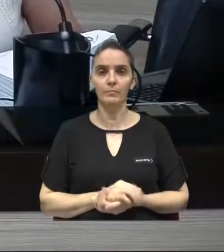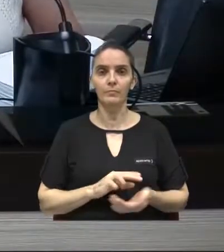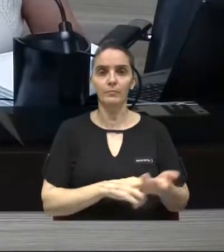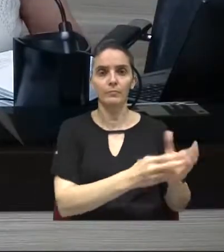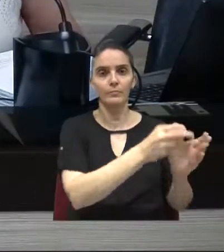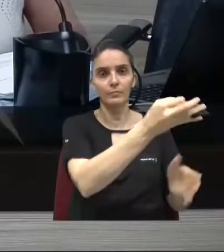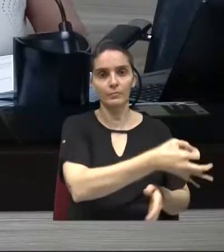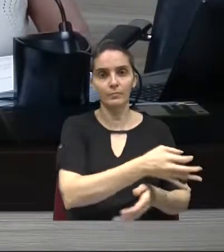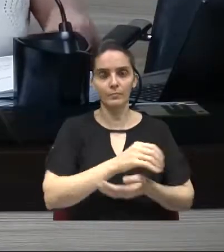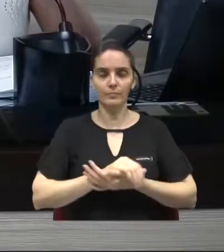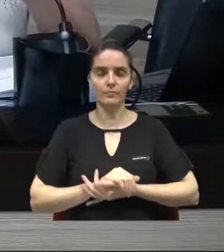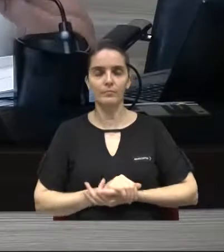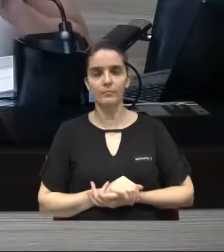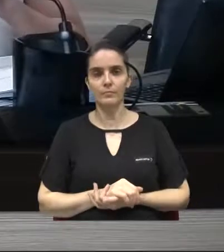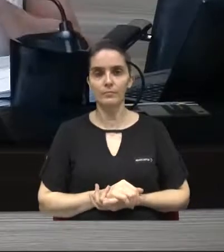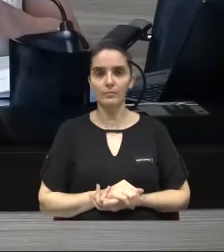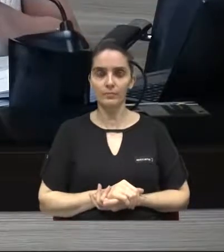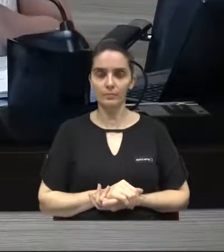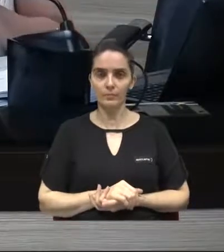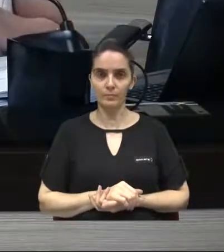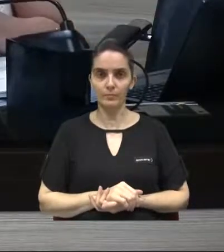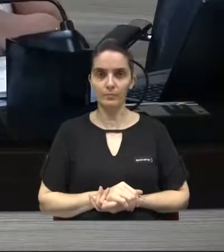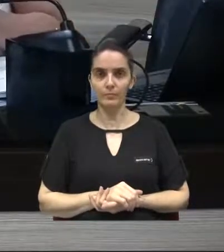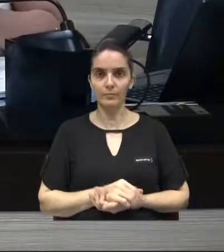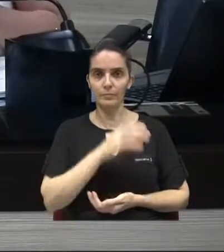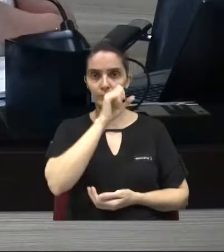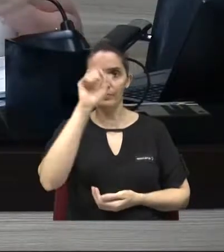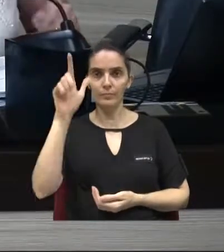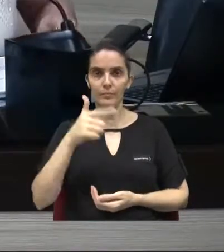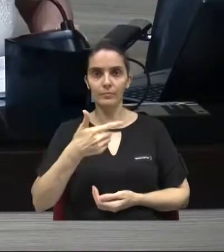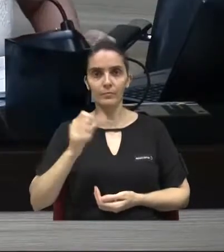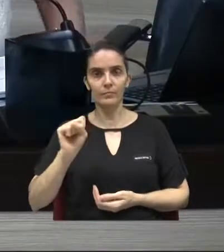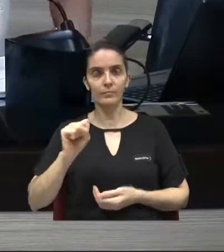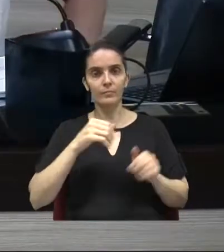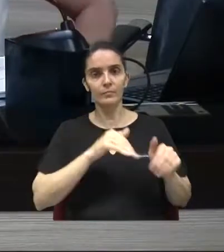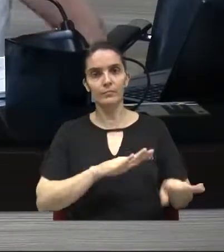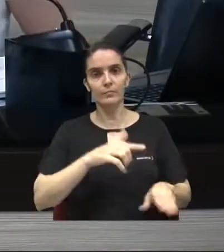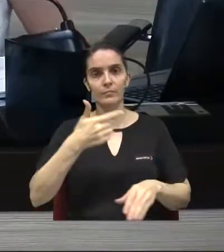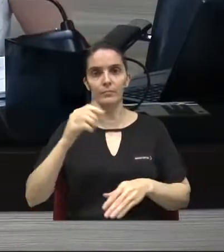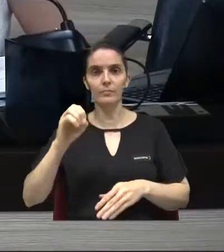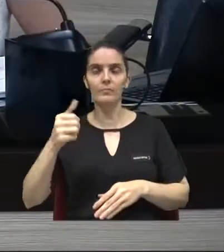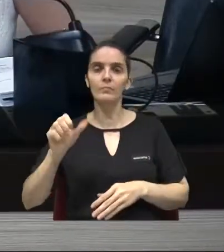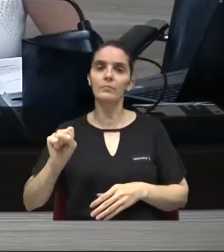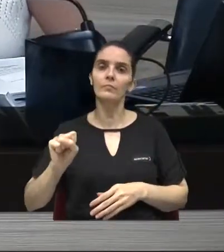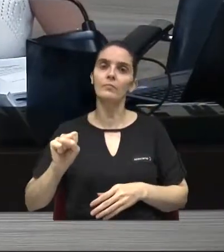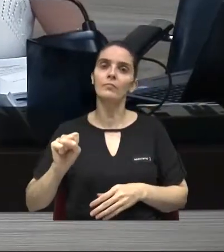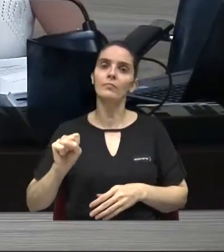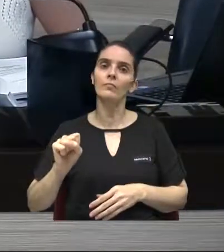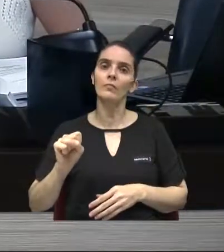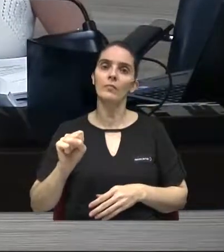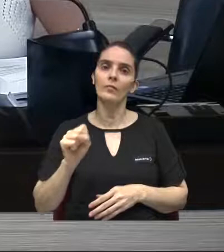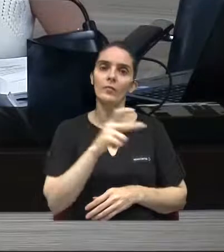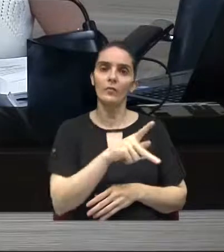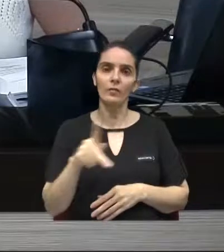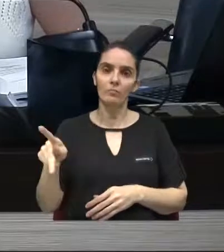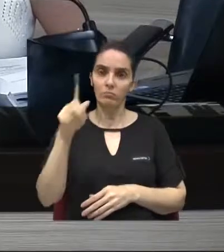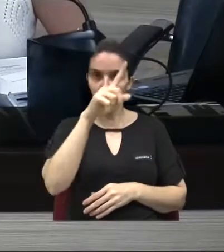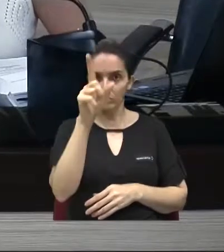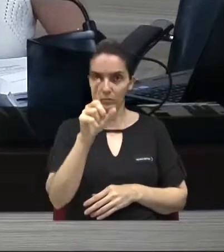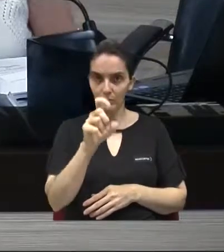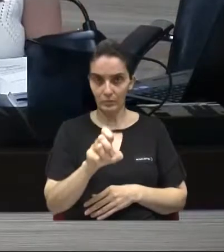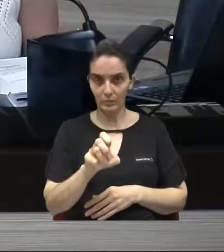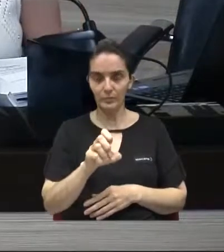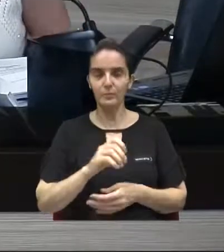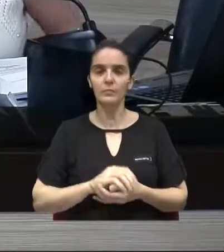Encaminhe-se às comissões competentes. Limeira, 28 de setembro de 2018. Excelentíssimo senhor José Roberto